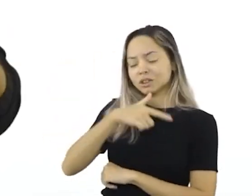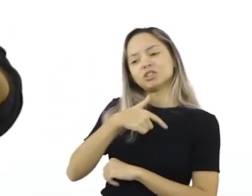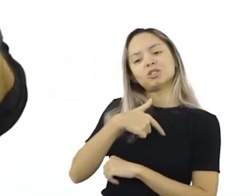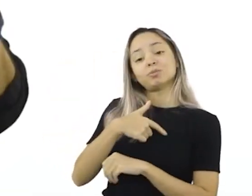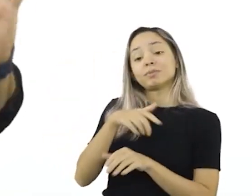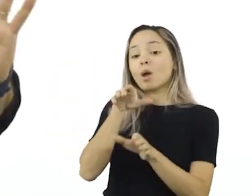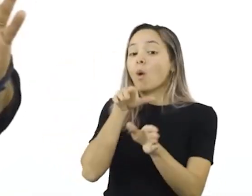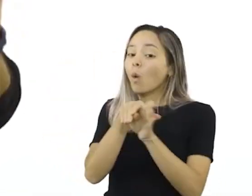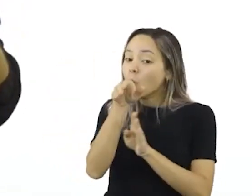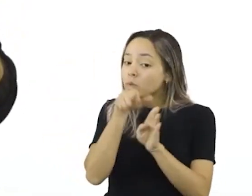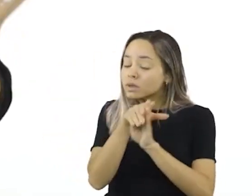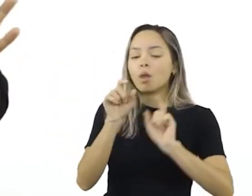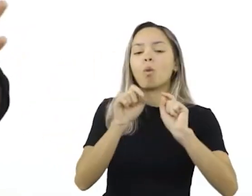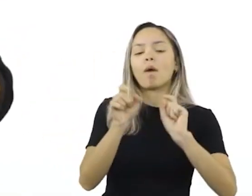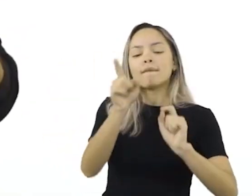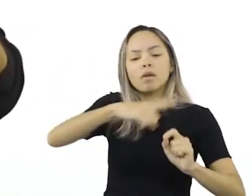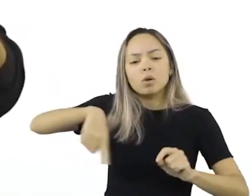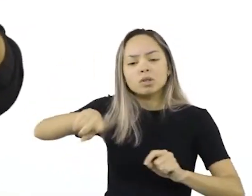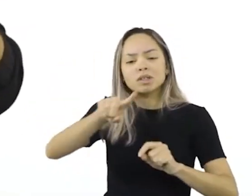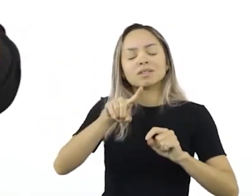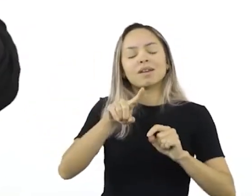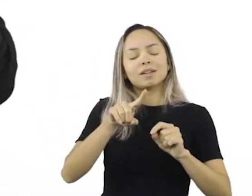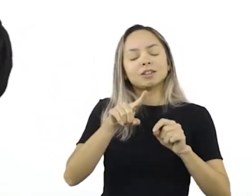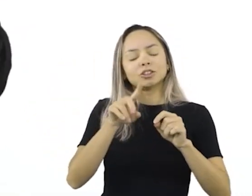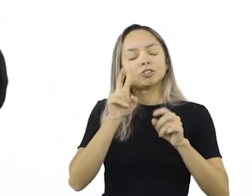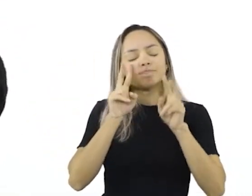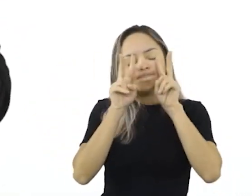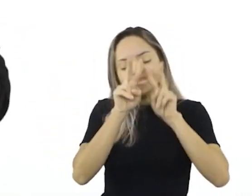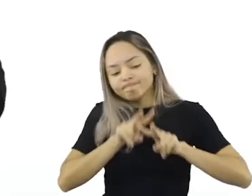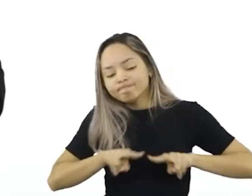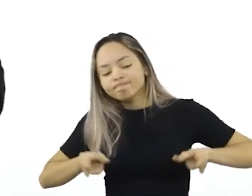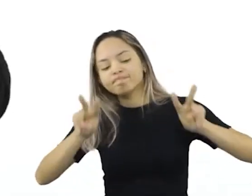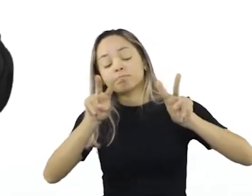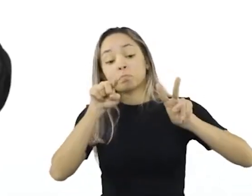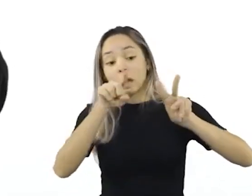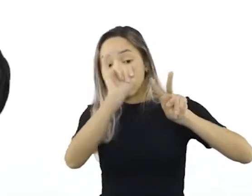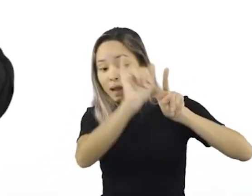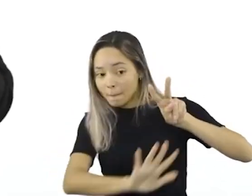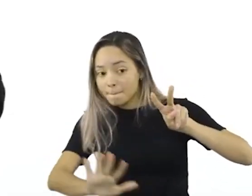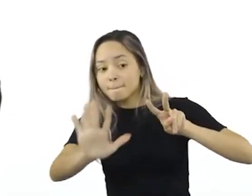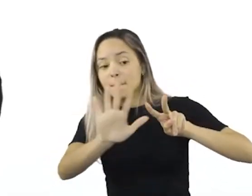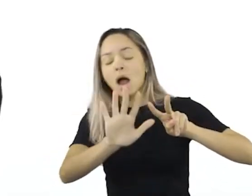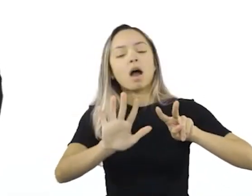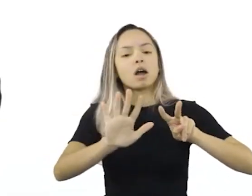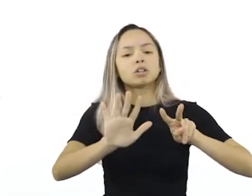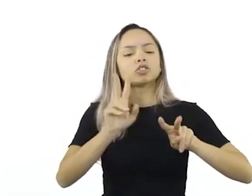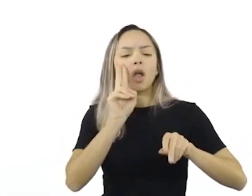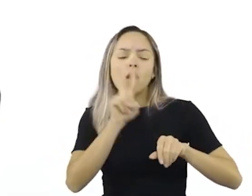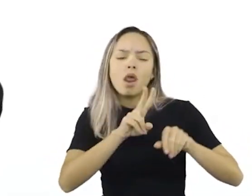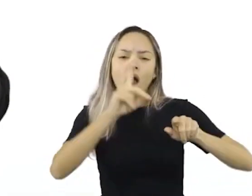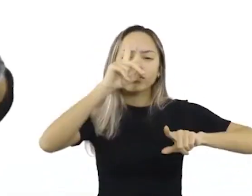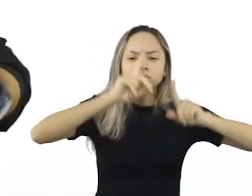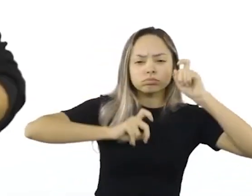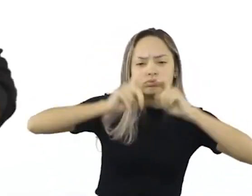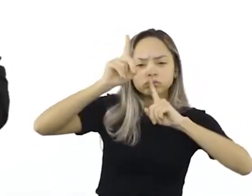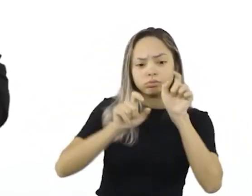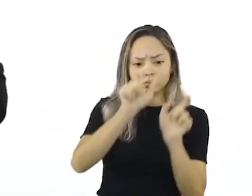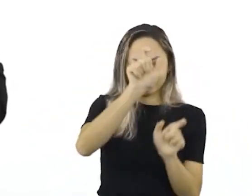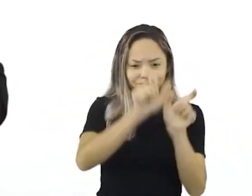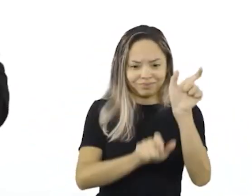te aconselho, dá uma paradinha, dá uma olhada aí para a feição, inclusive ali, para o rosto, para a face das pessoas.